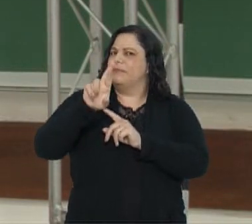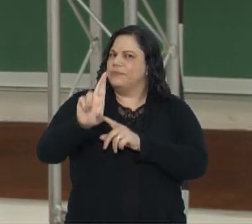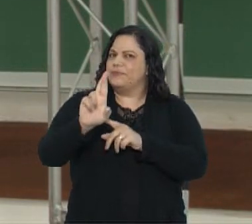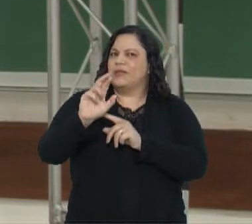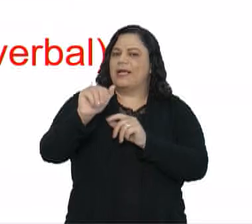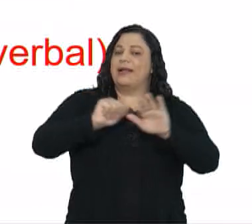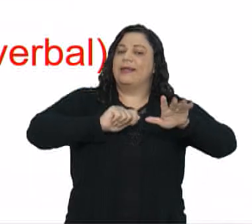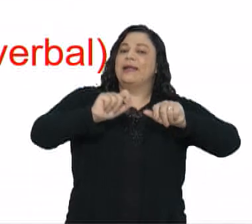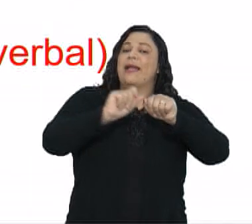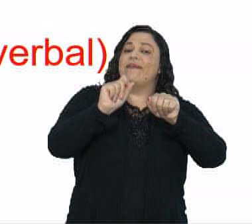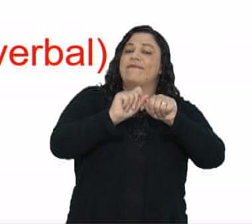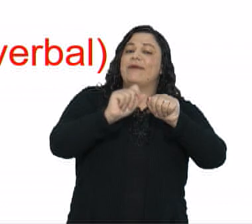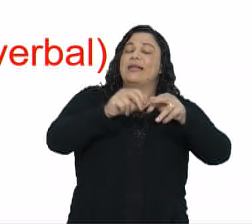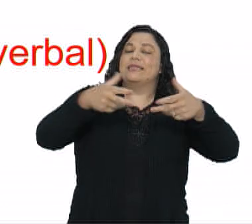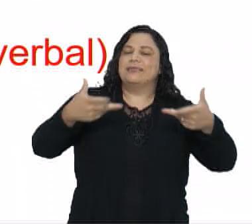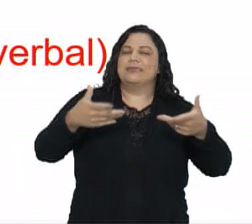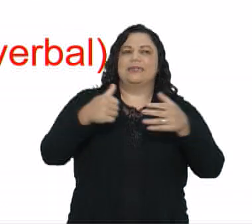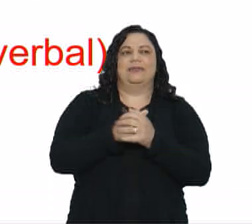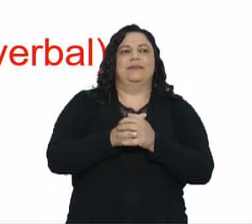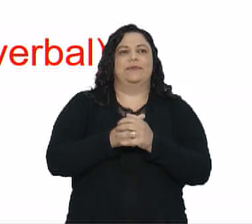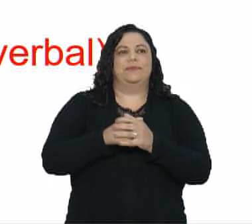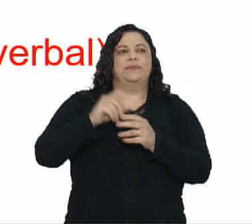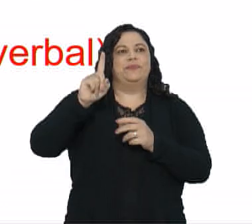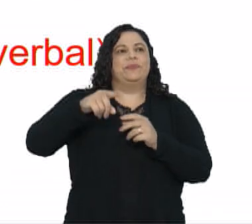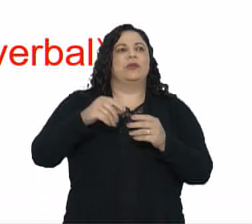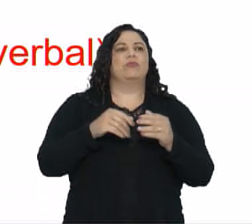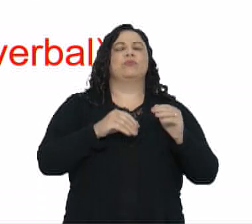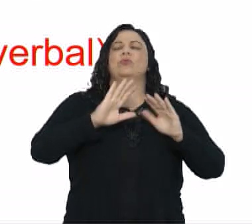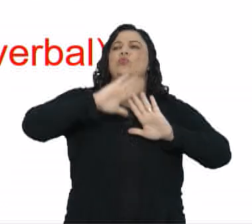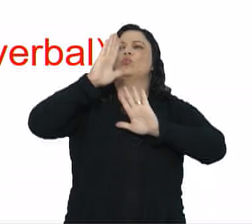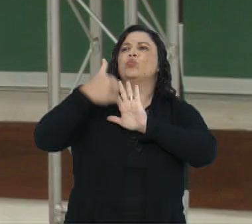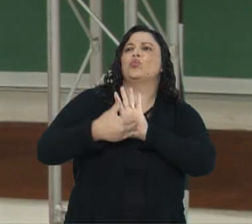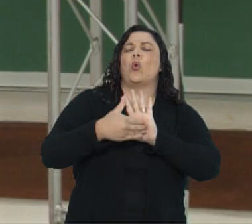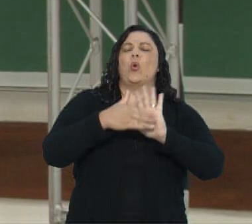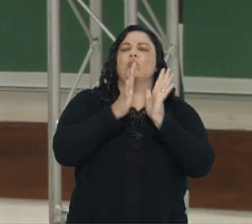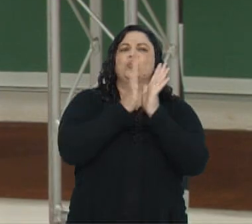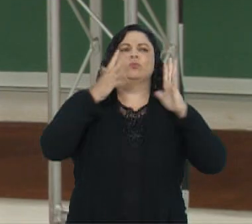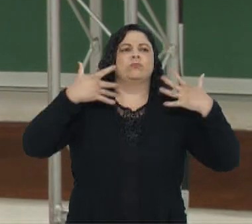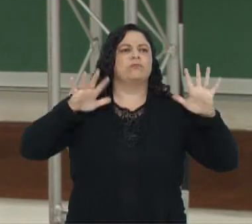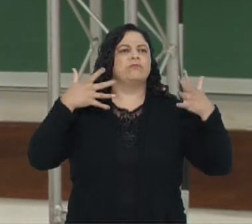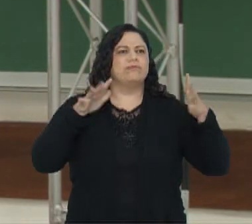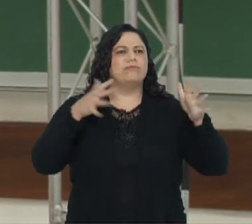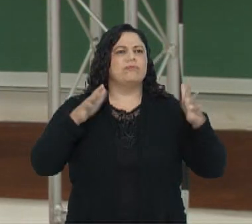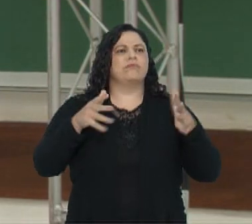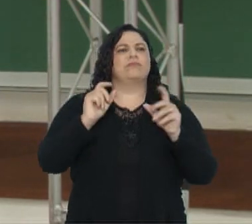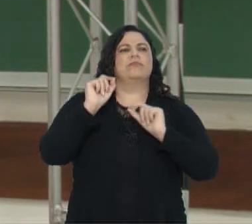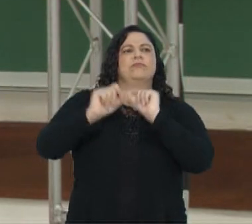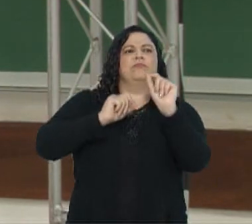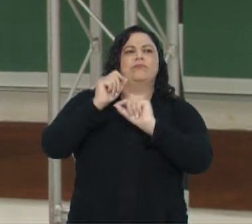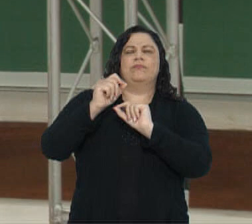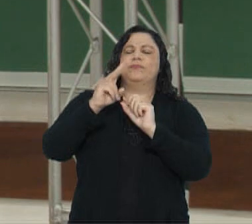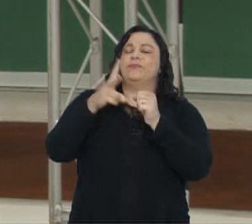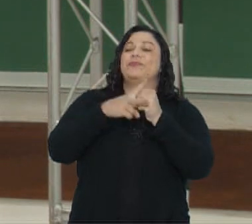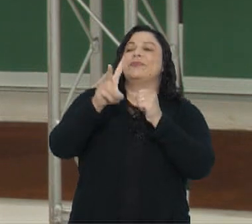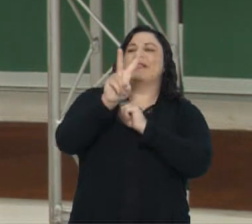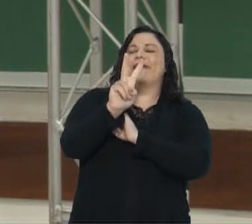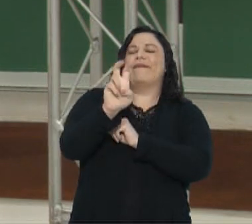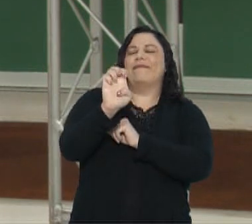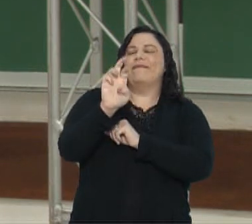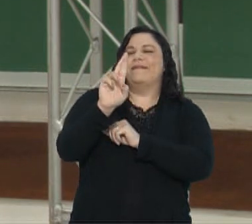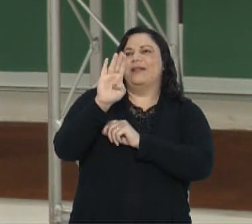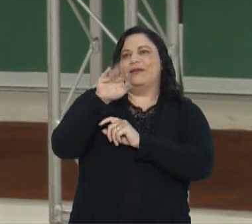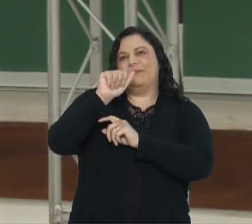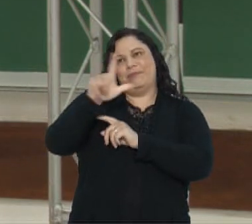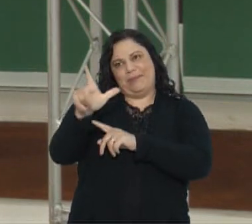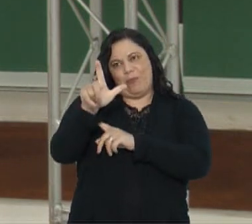predicativo. Todos aplaudiram os artistas. Predicado verbal, porque é verbo de ação e não tem aí um